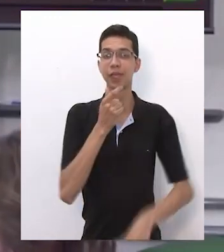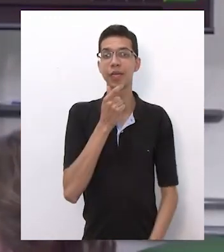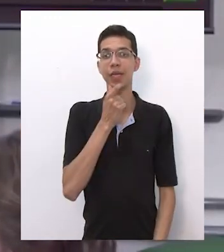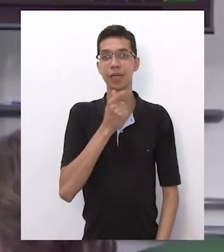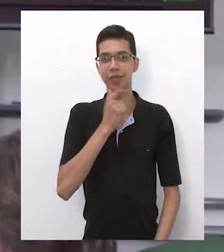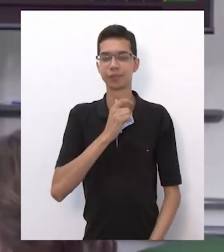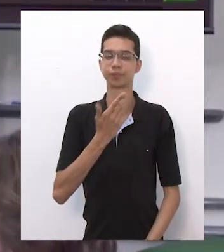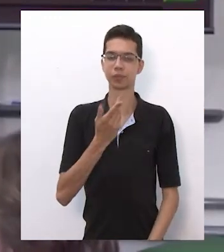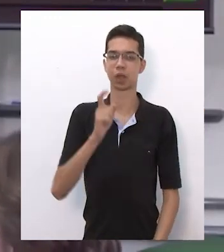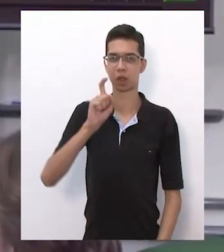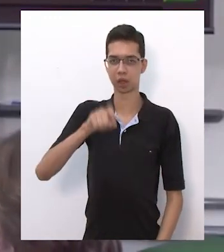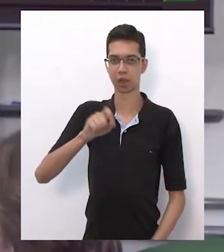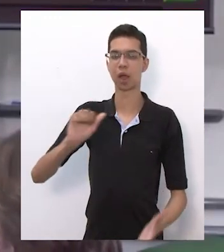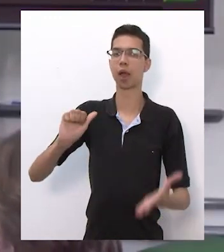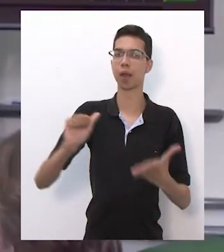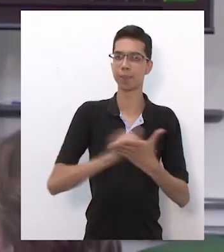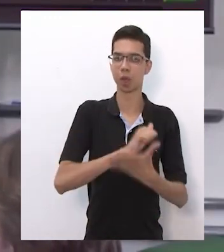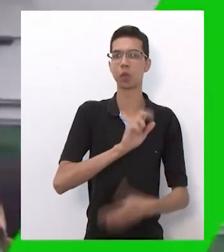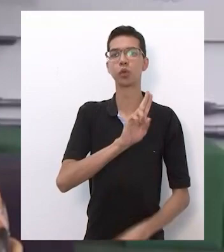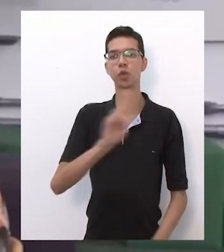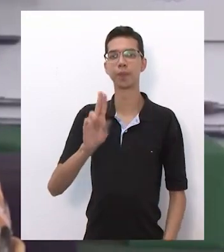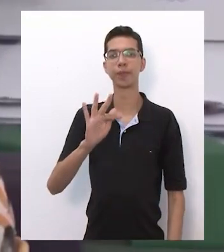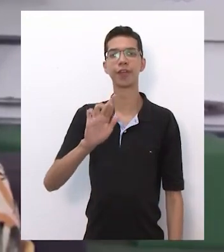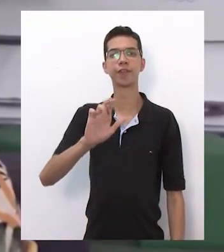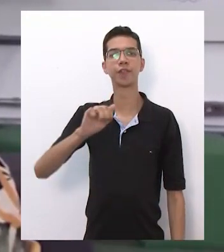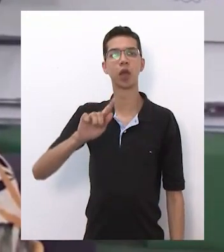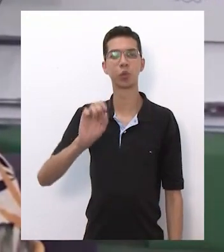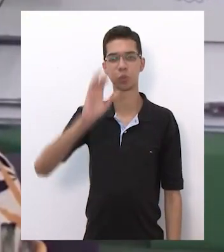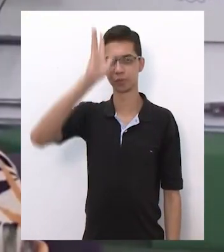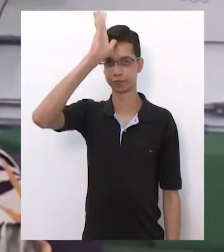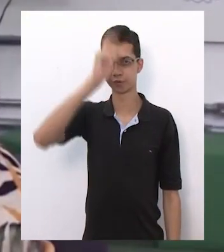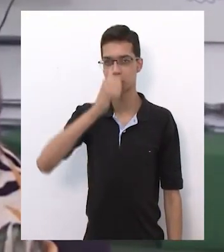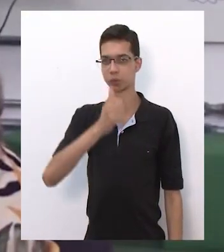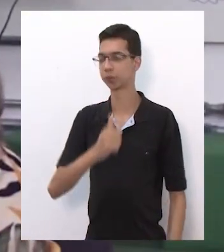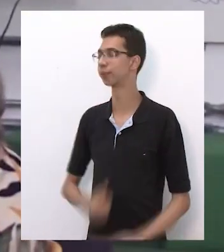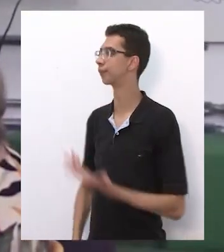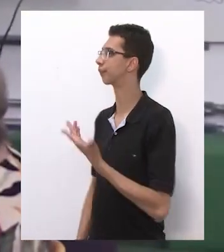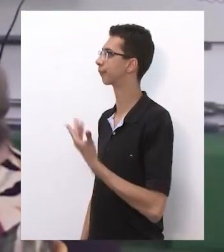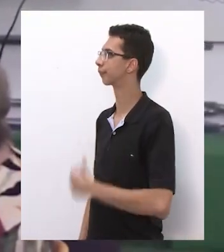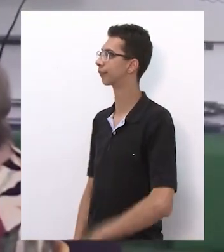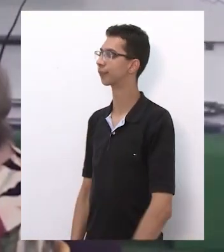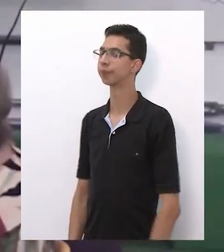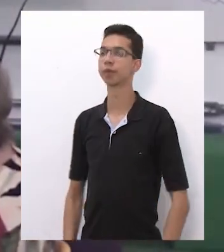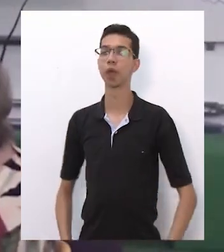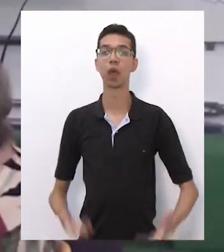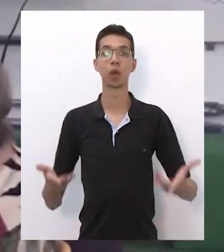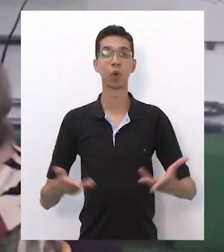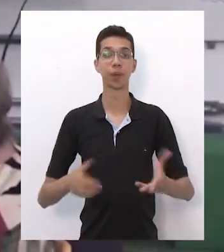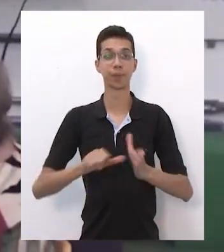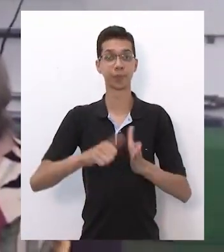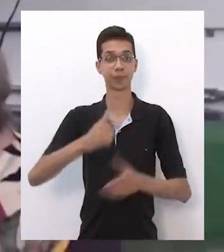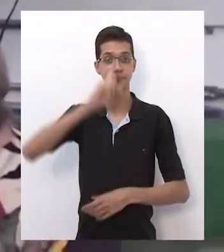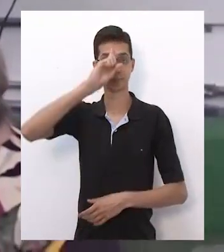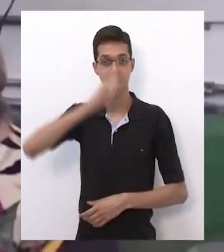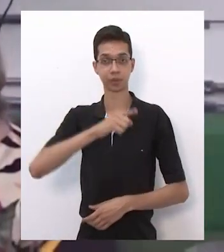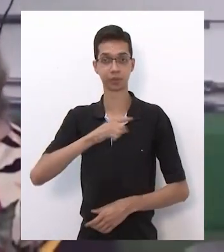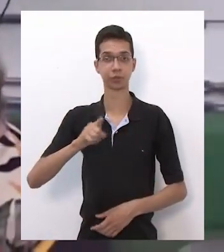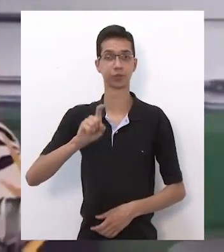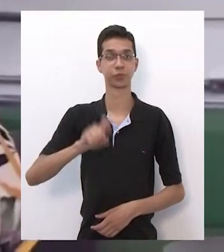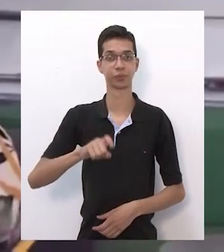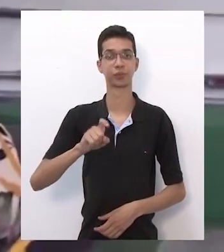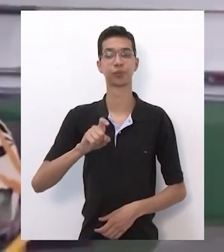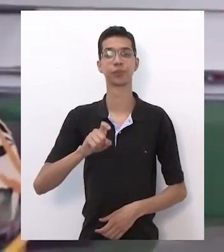vão apagar e vão escrever frango. Nós vamos passar então assim, para o nosso primeiro comando, nós vamos clicar aqui